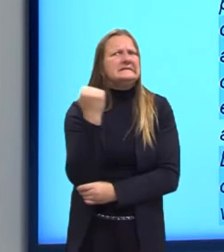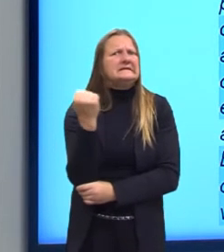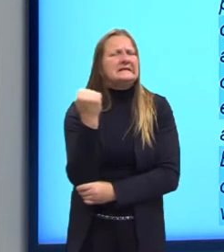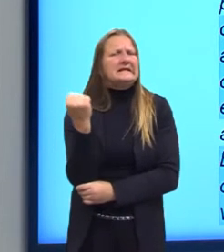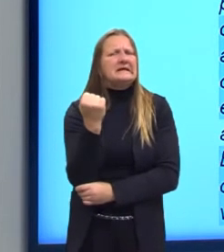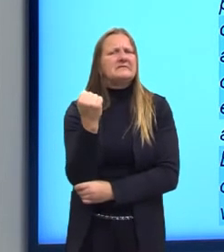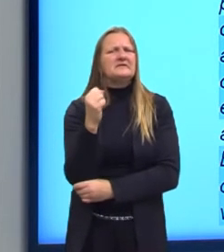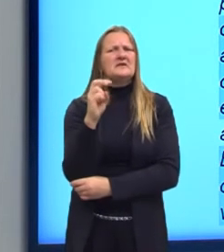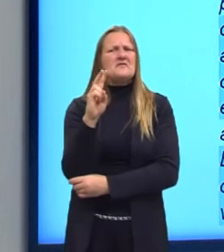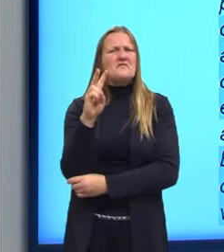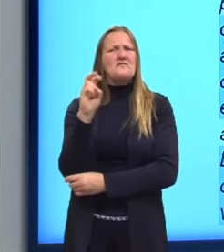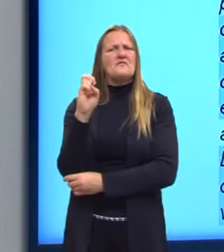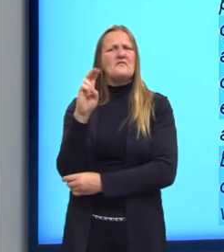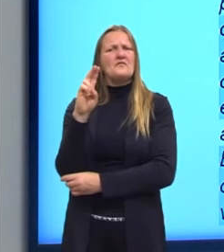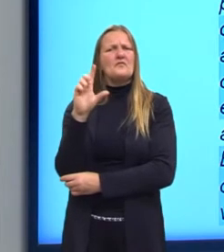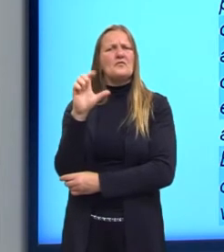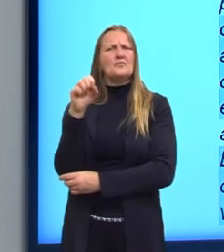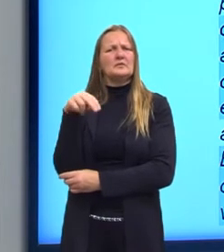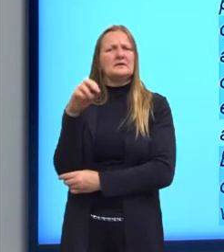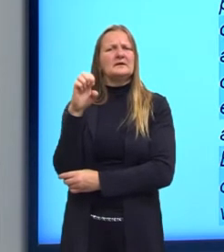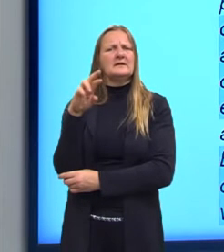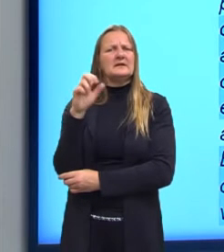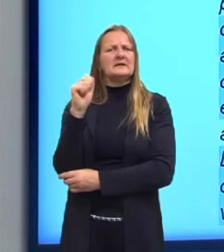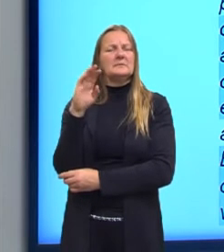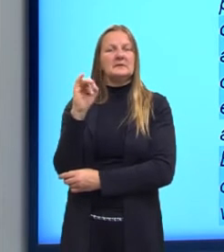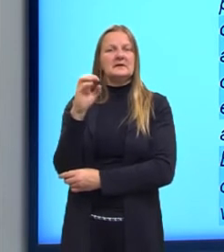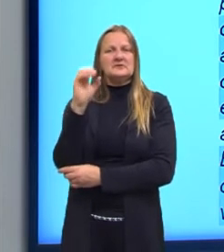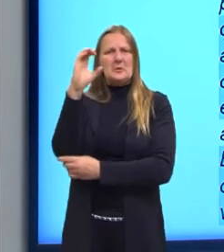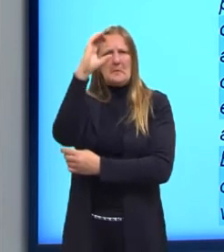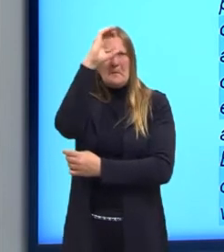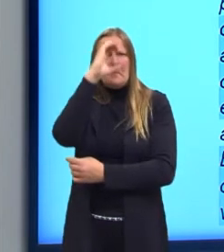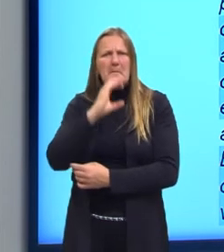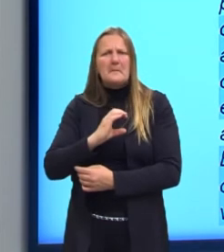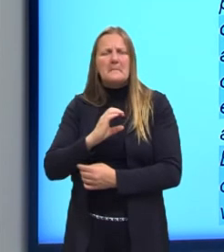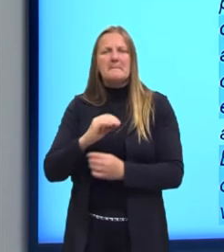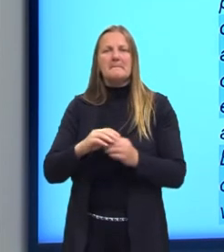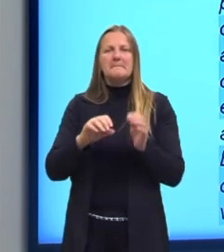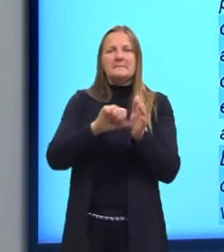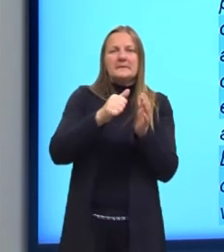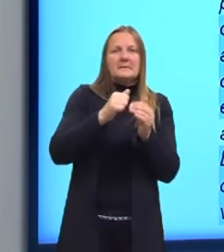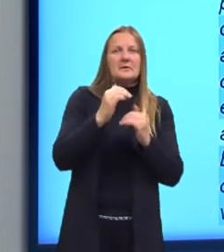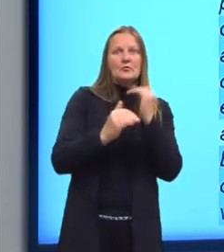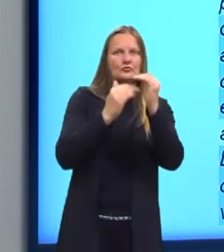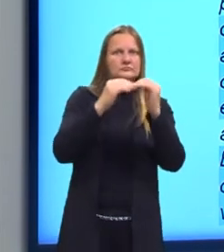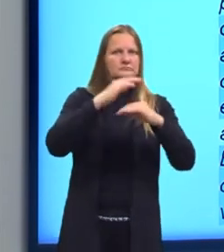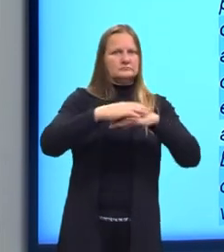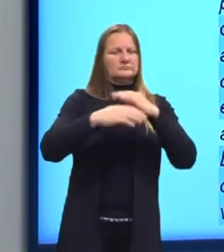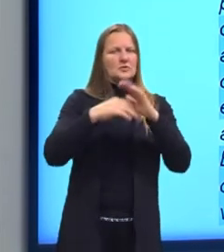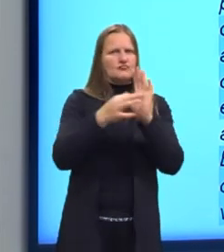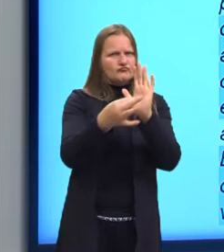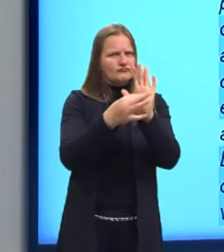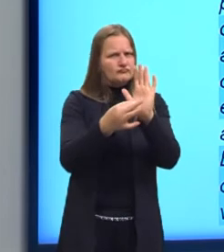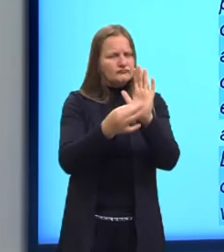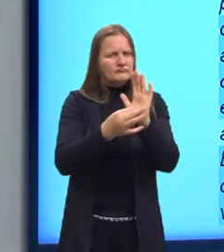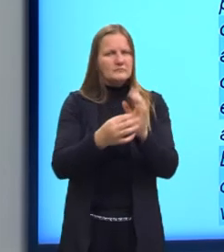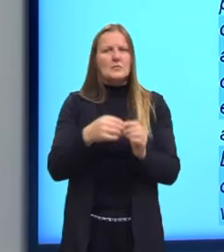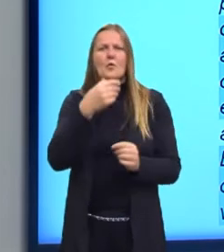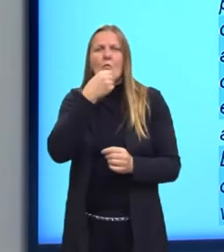social desses cidadãos primeiro desenvolvimento construído argumentando